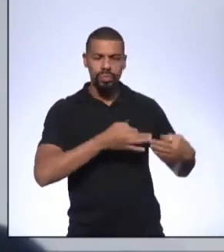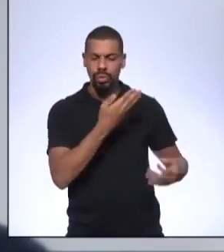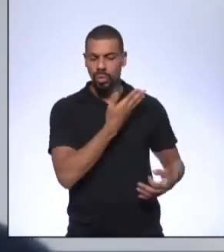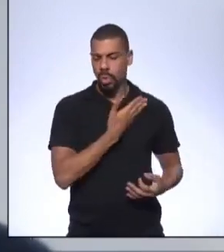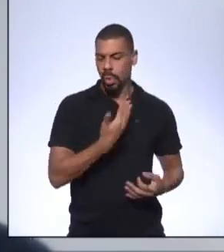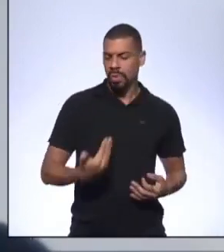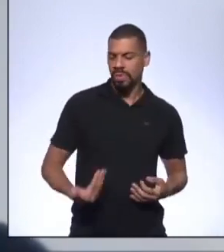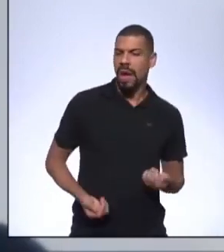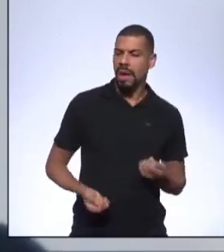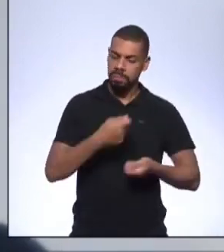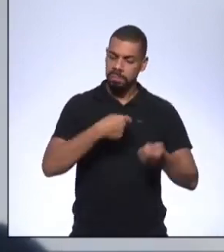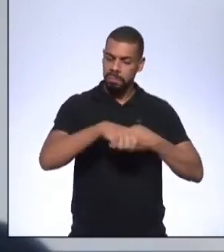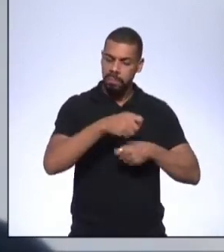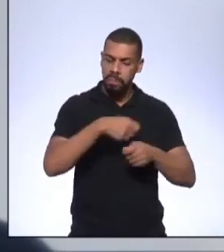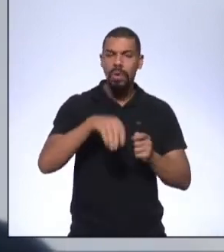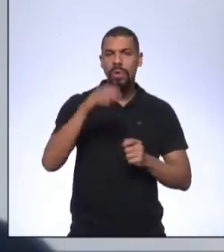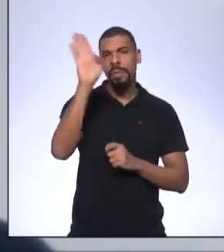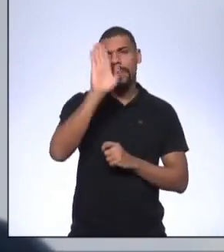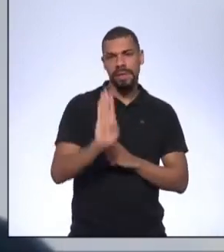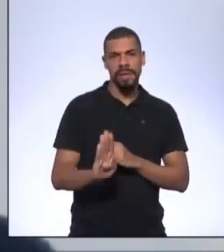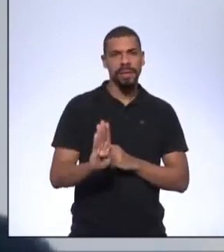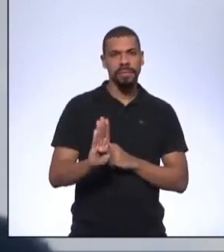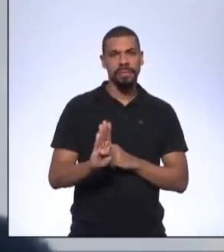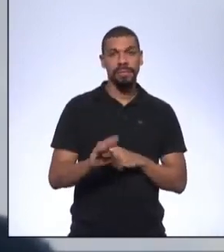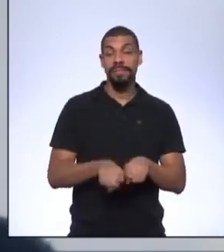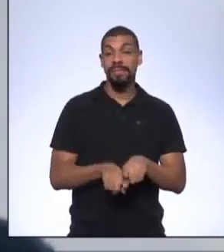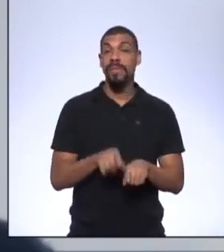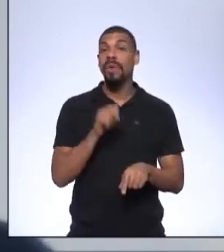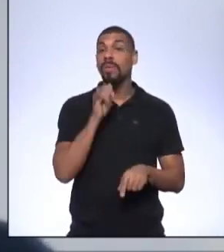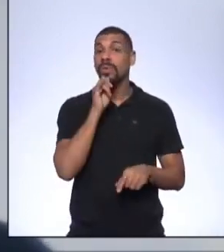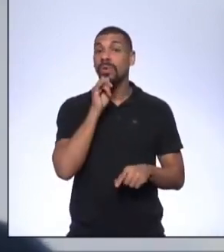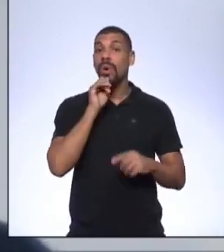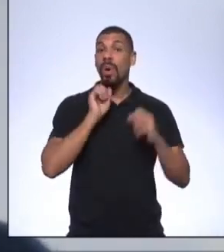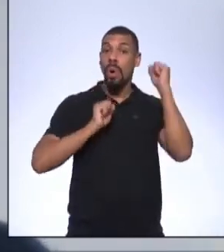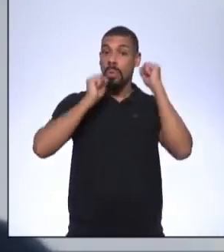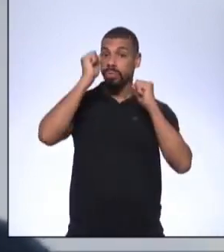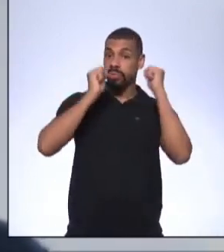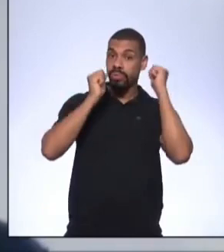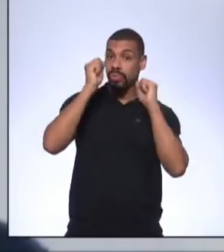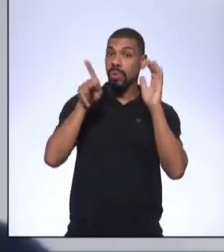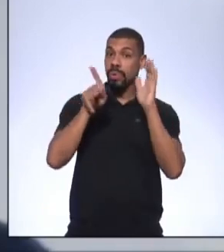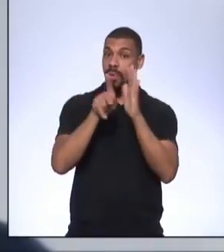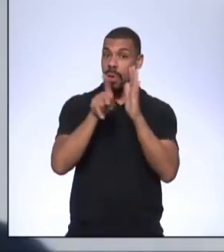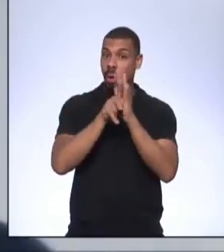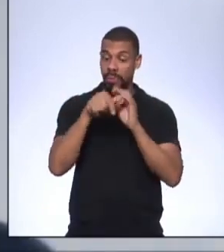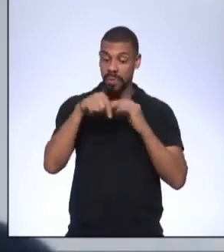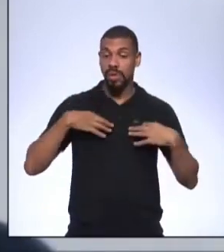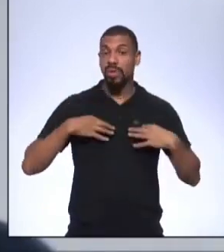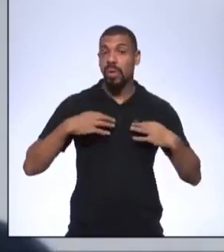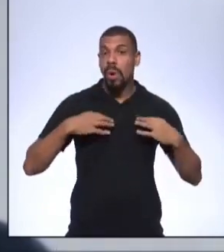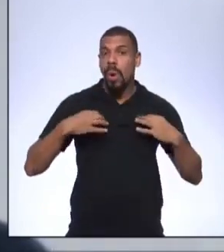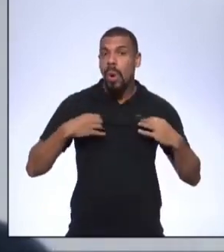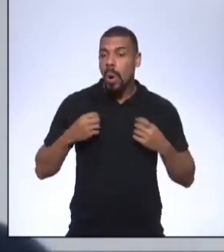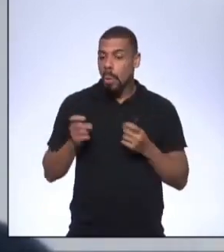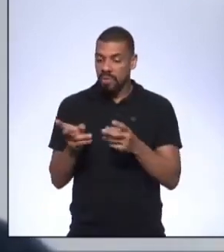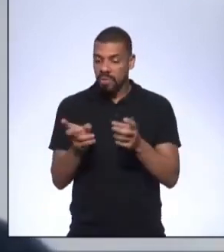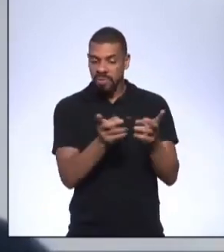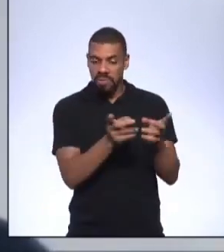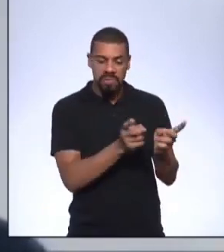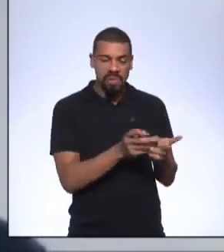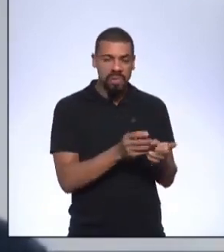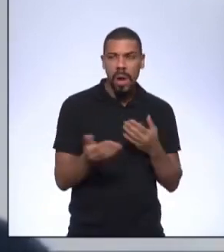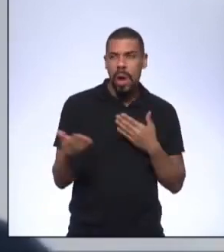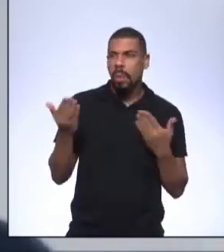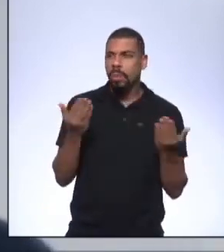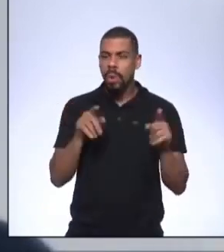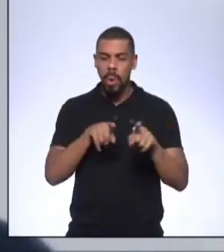setor econômico brasileiro, para que os fabricantes de roupa brasileiros encontrem espaço no mercado e não tenham que competir com coisas